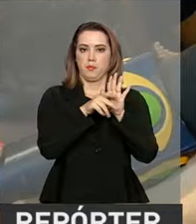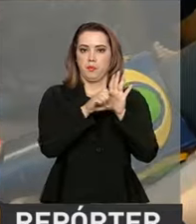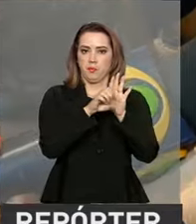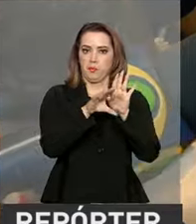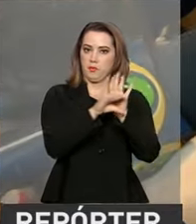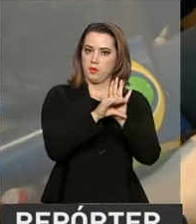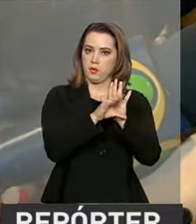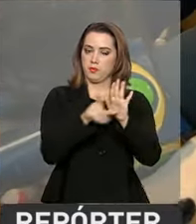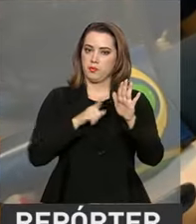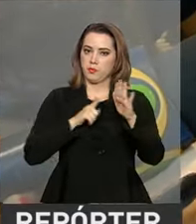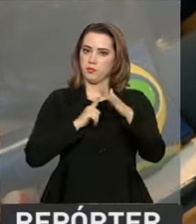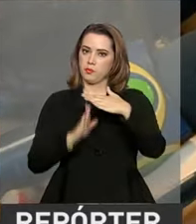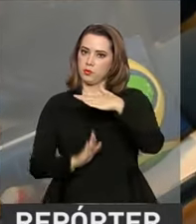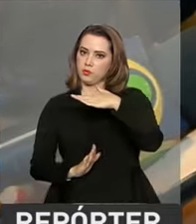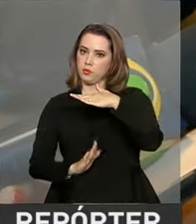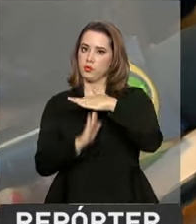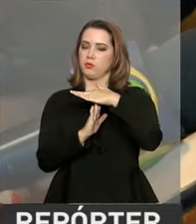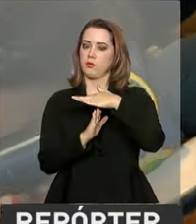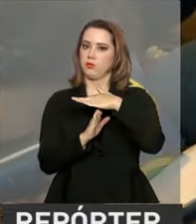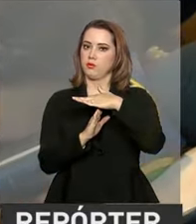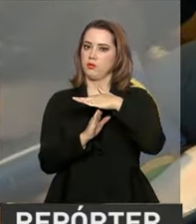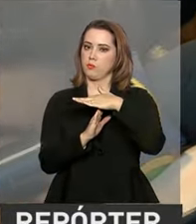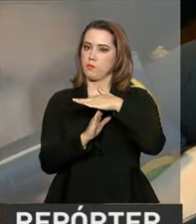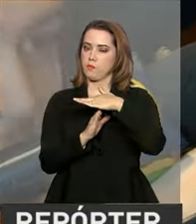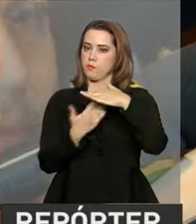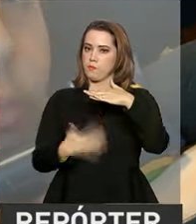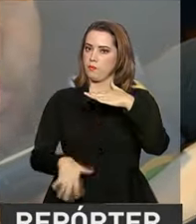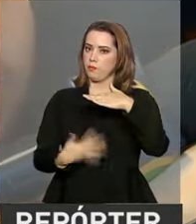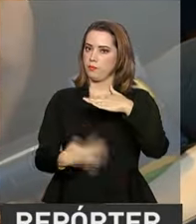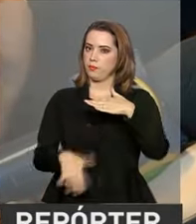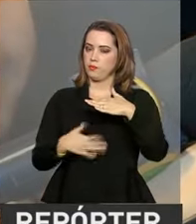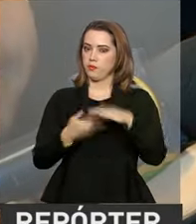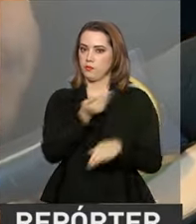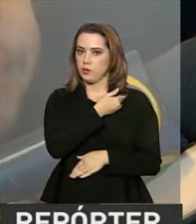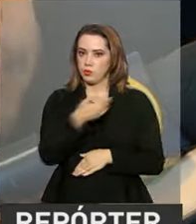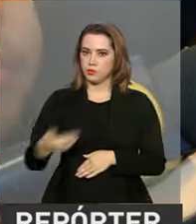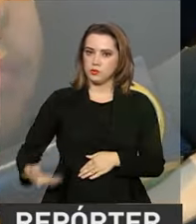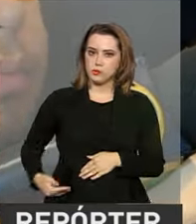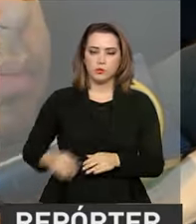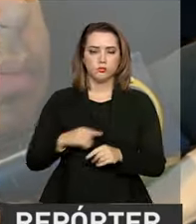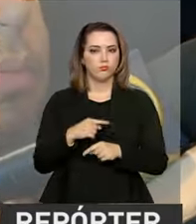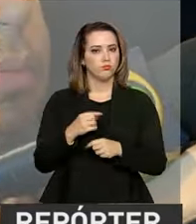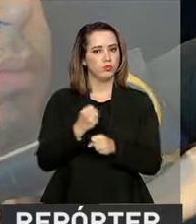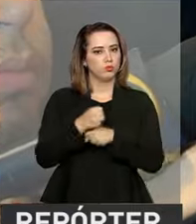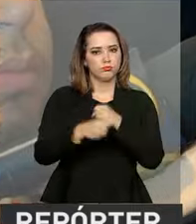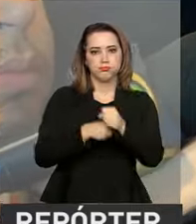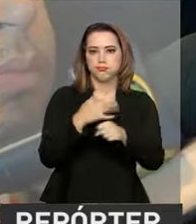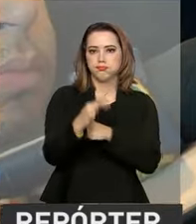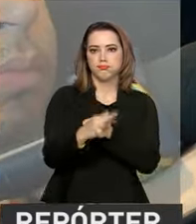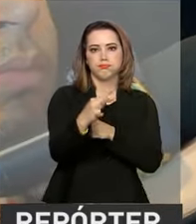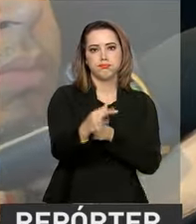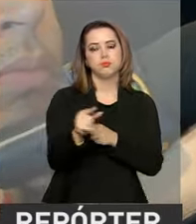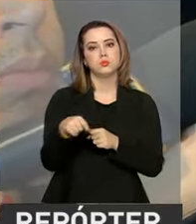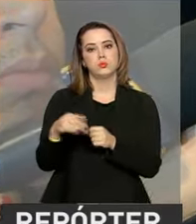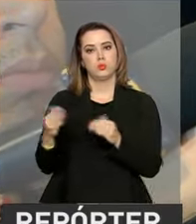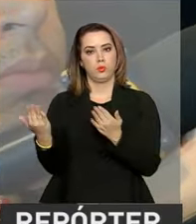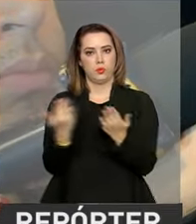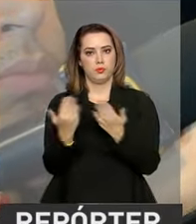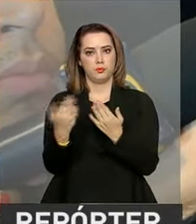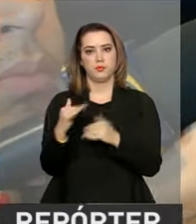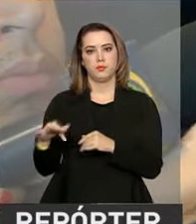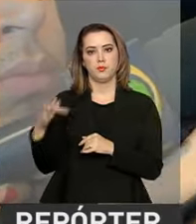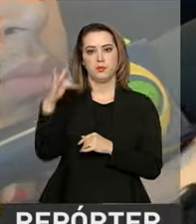que limita o crescimento dos gastos públicos para os próximos anos à inflação,